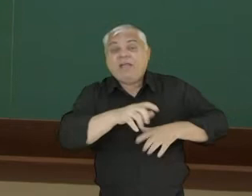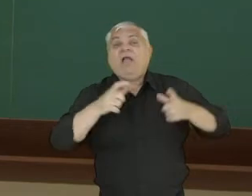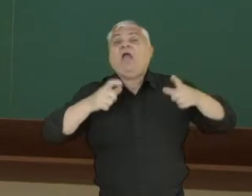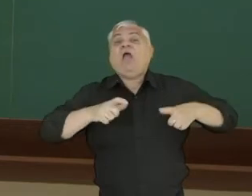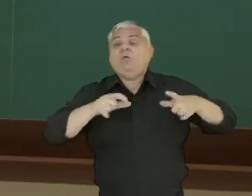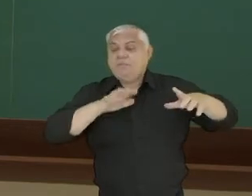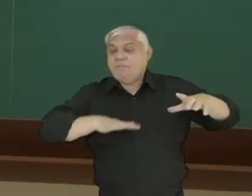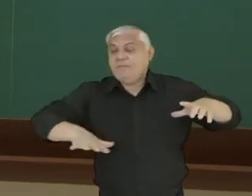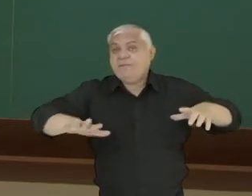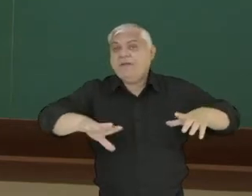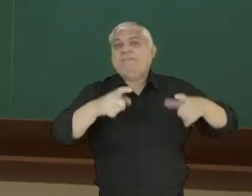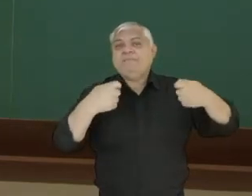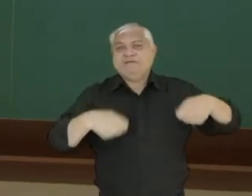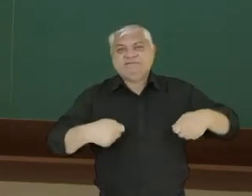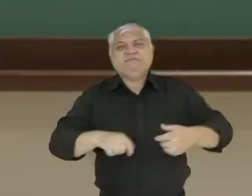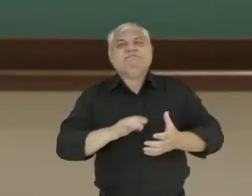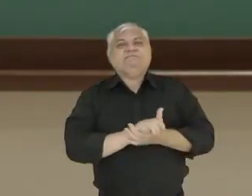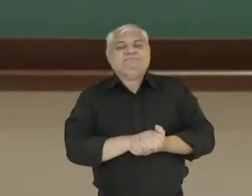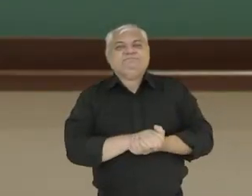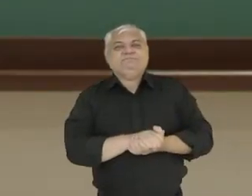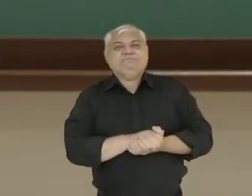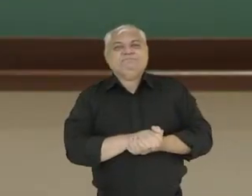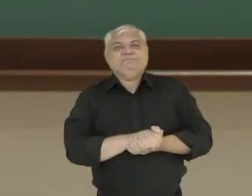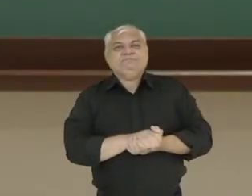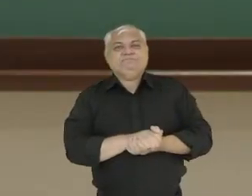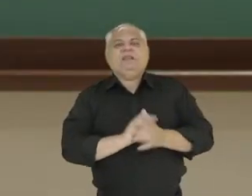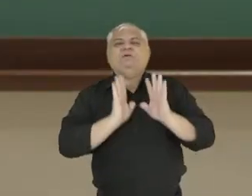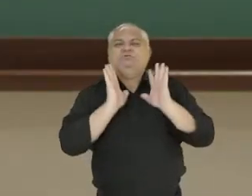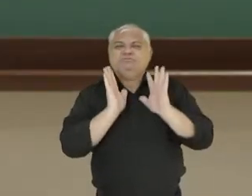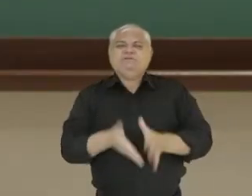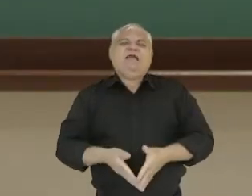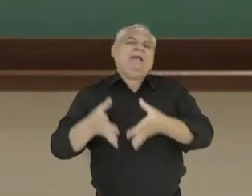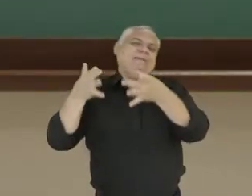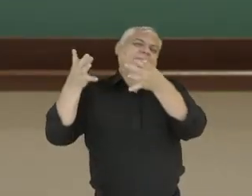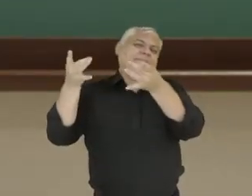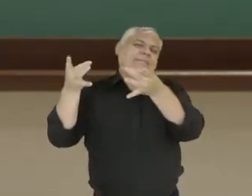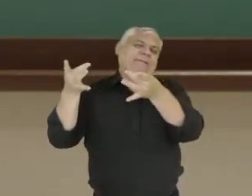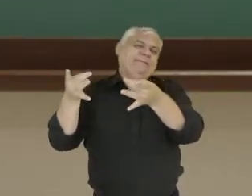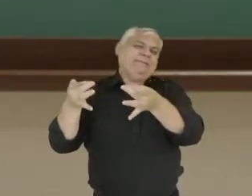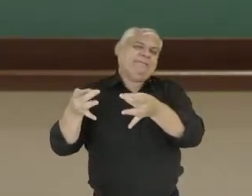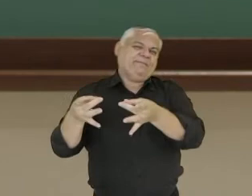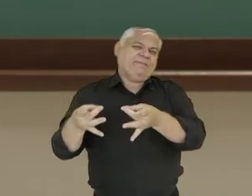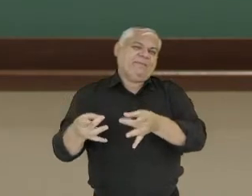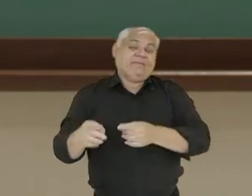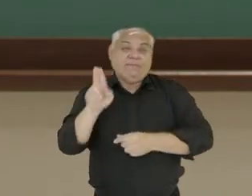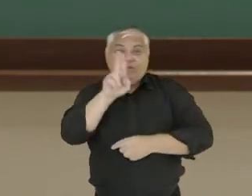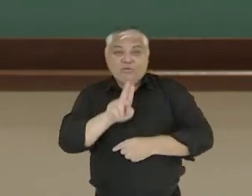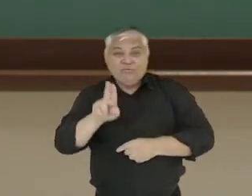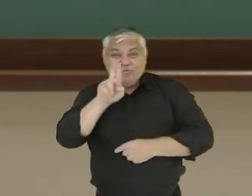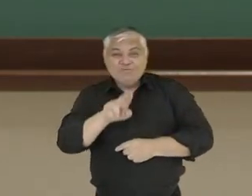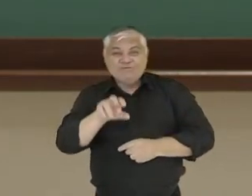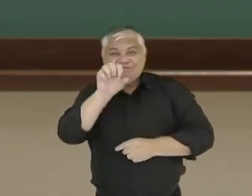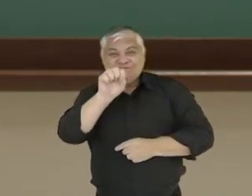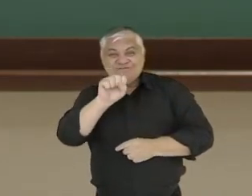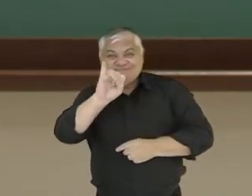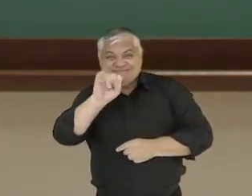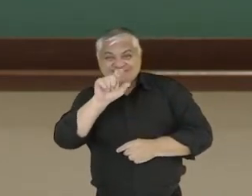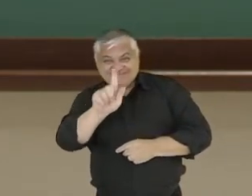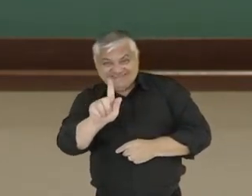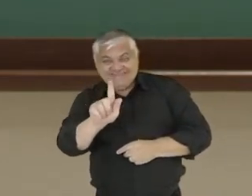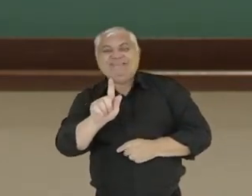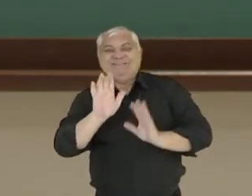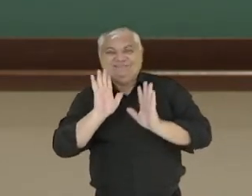mais necessários. E agora que a gente já tem uma ideia sobre o uso do sistema de informações